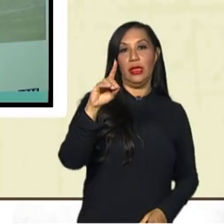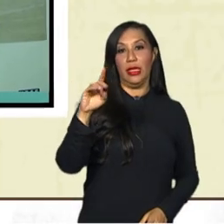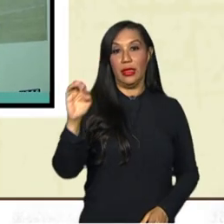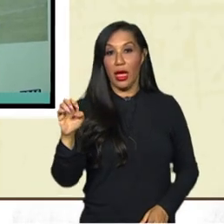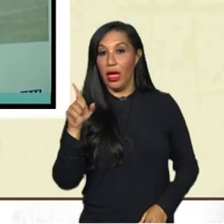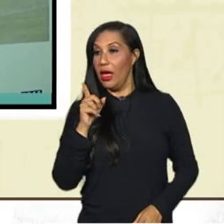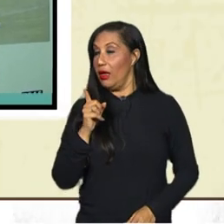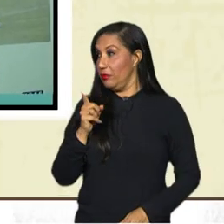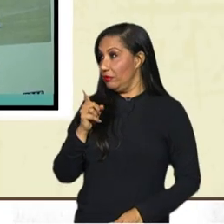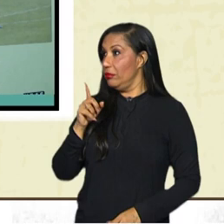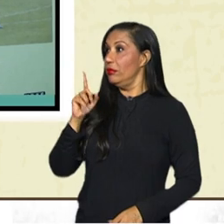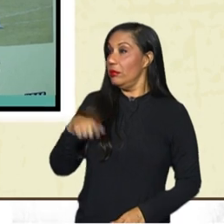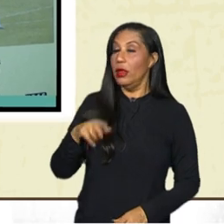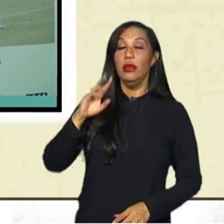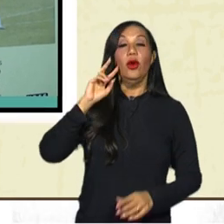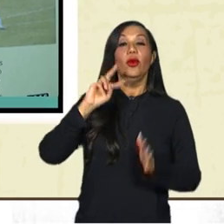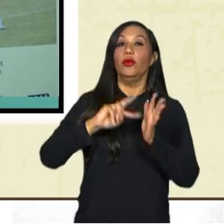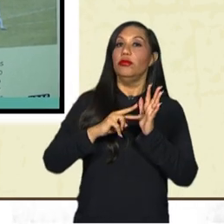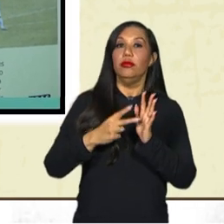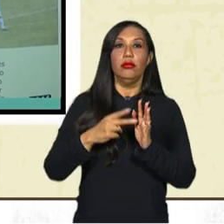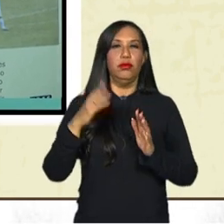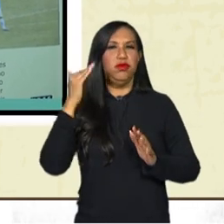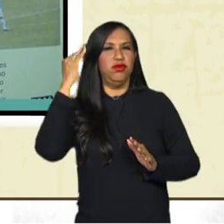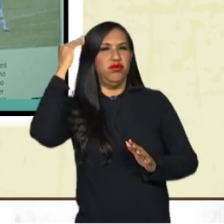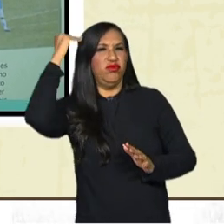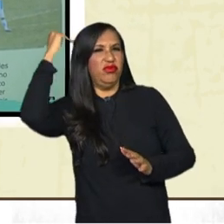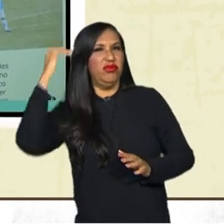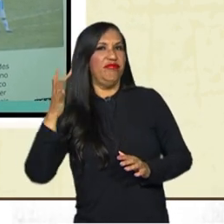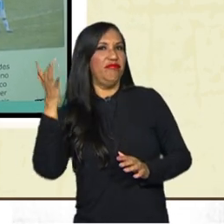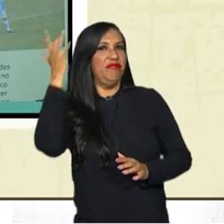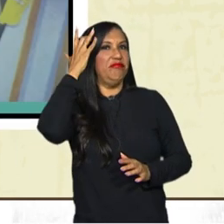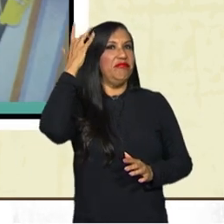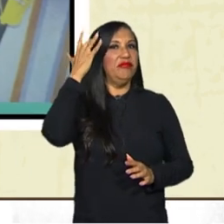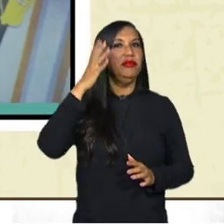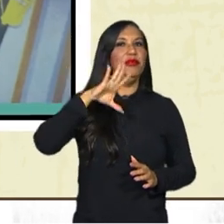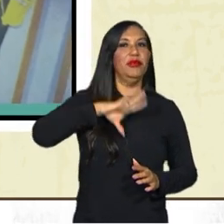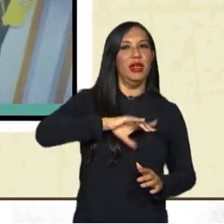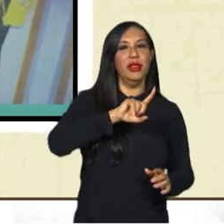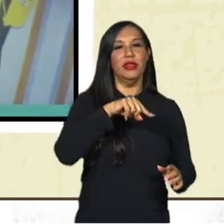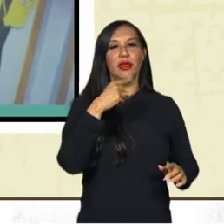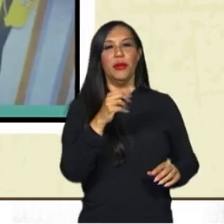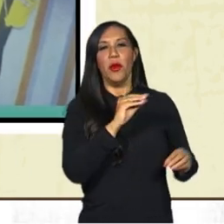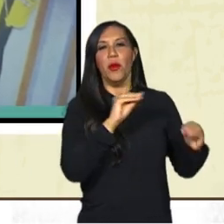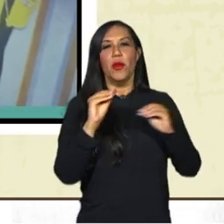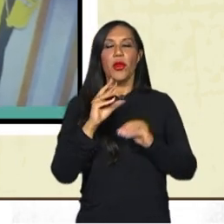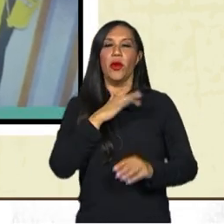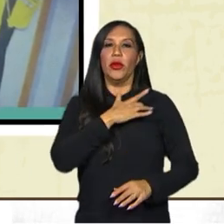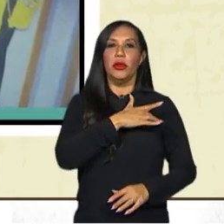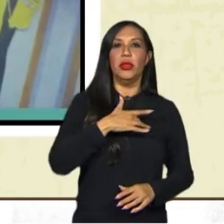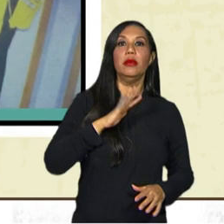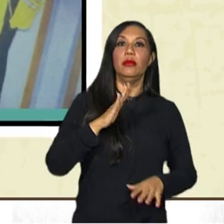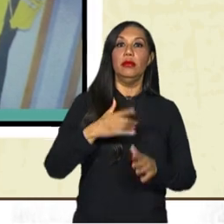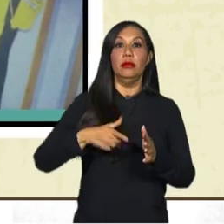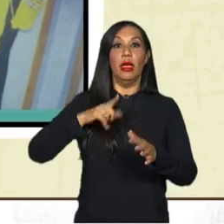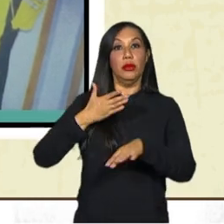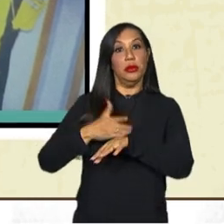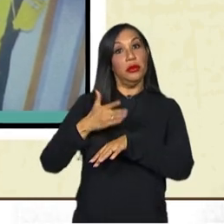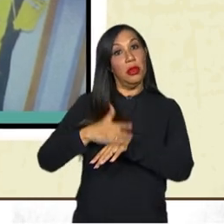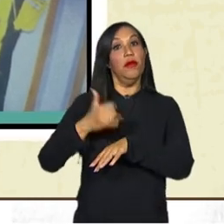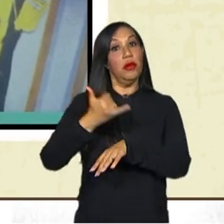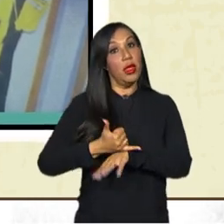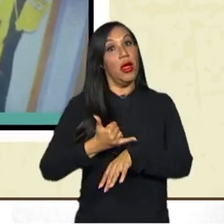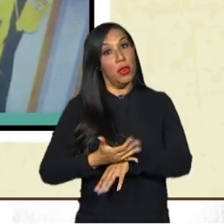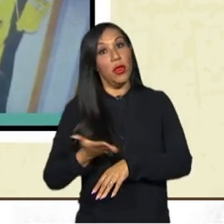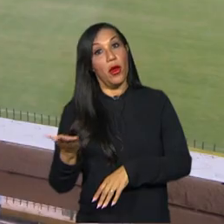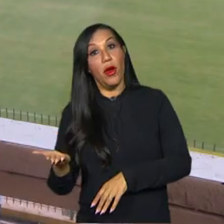que foi considerado um mito no Vasco, né? Zagueiro, depois foi para o Cruzeiro, mas recentemente estava treinando aqui no Volta